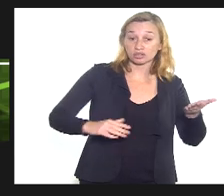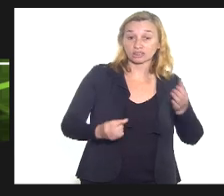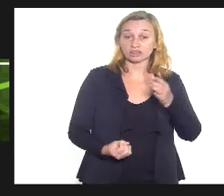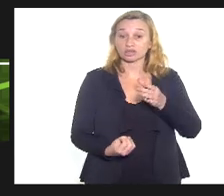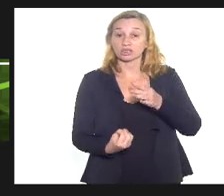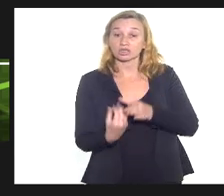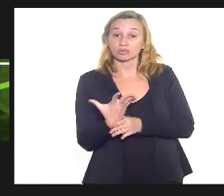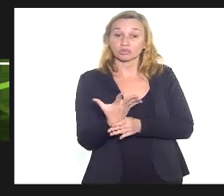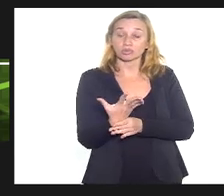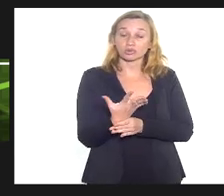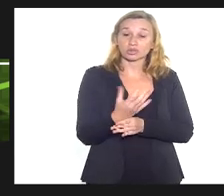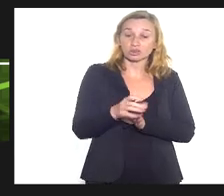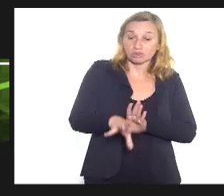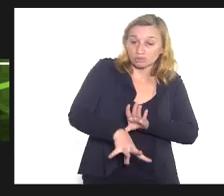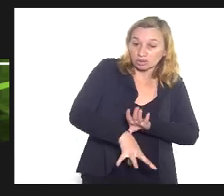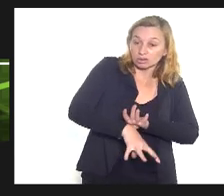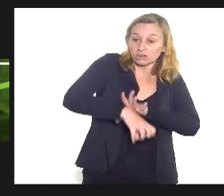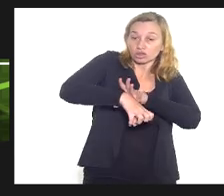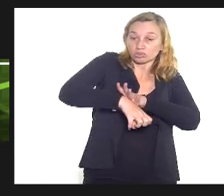produção.